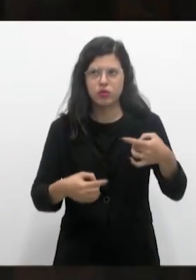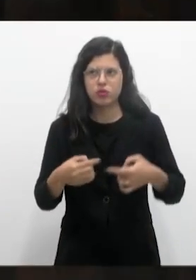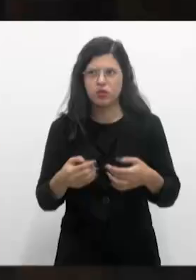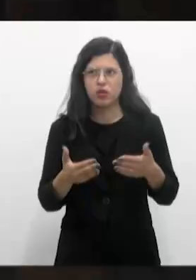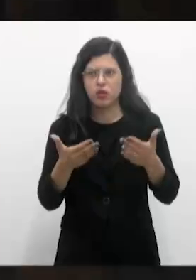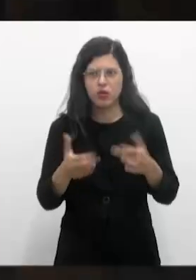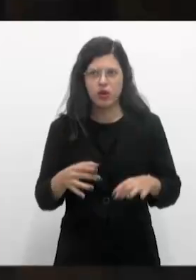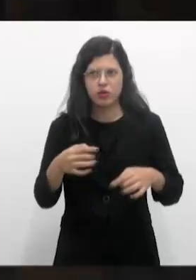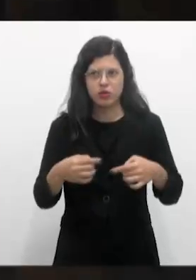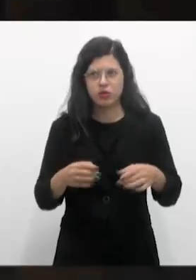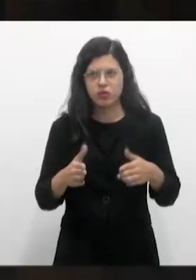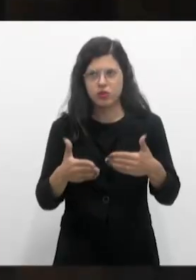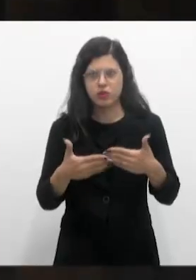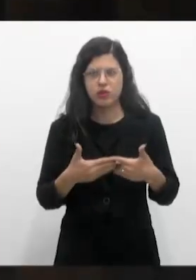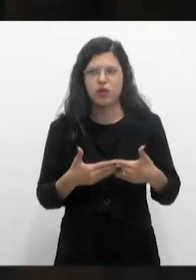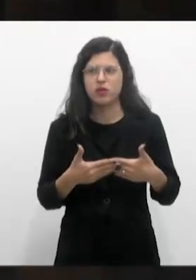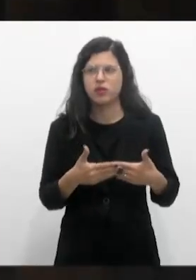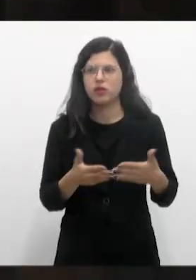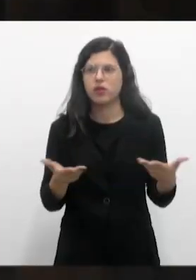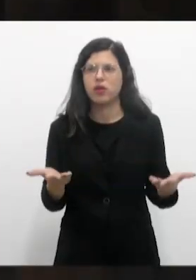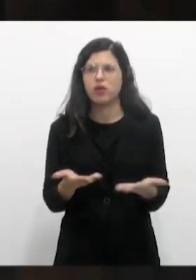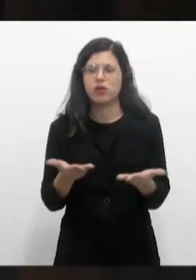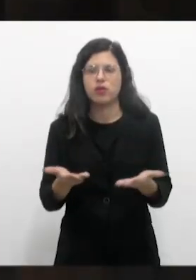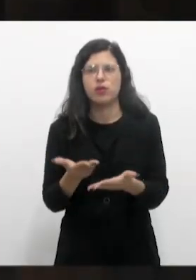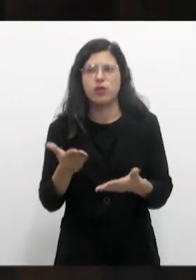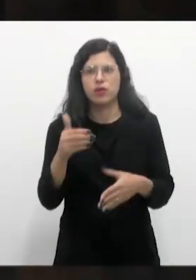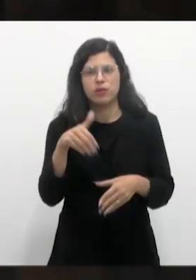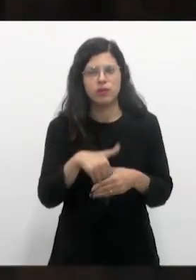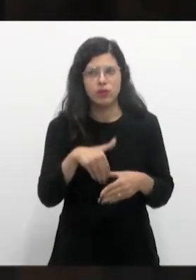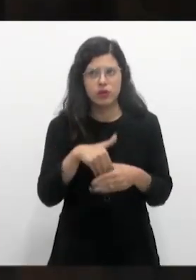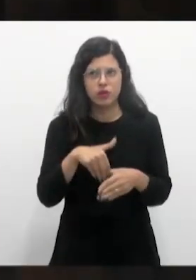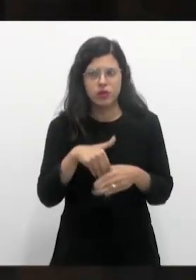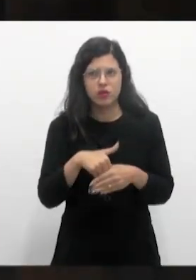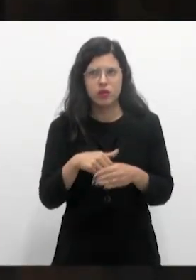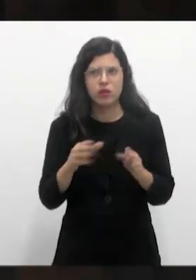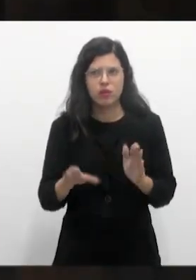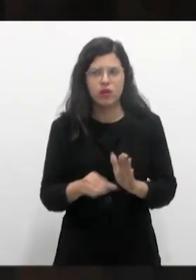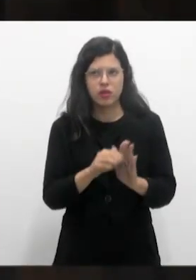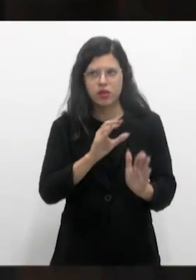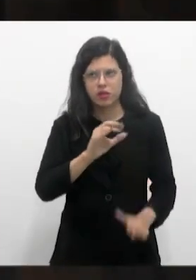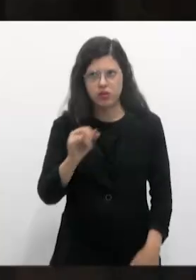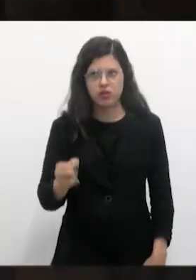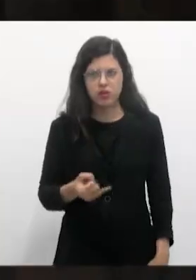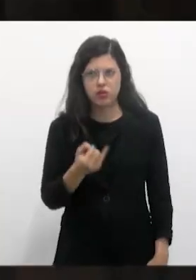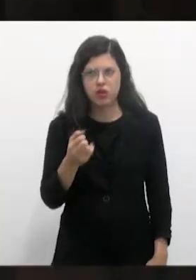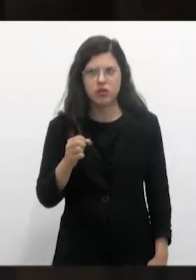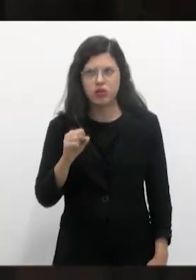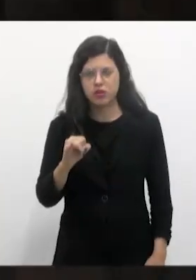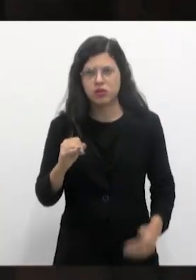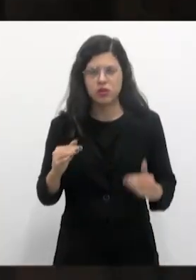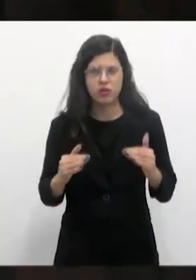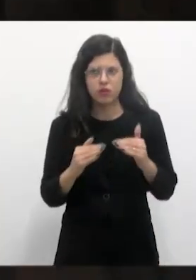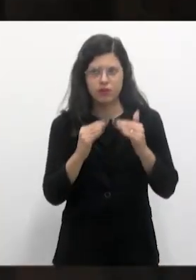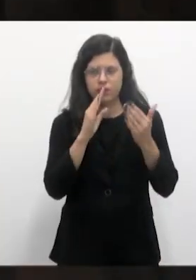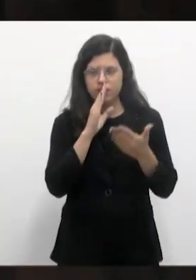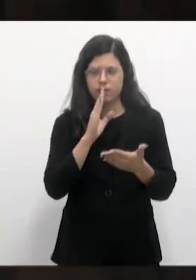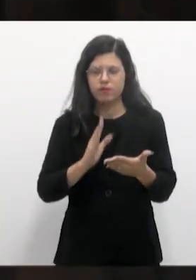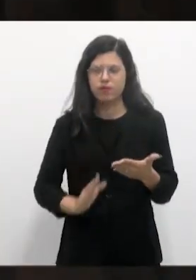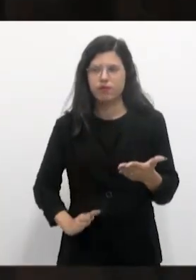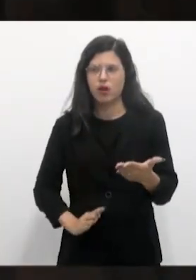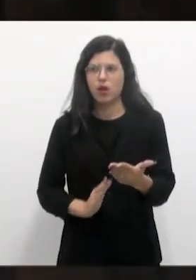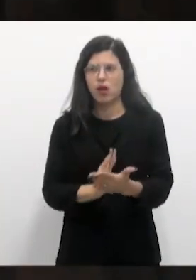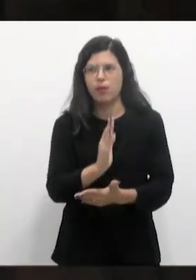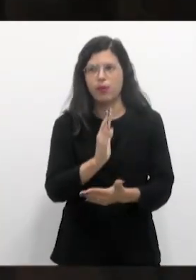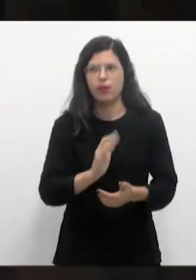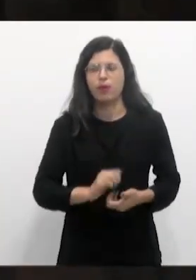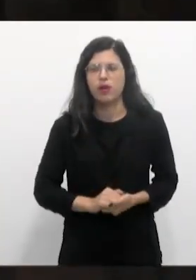não havendo quem queira discutir, é encerrada a discussão. Em votação, as emendas da CCJ. Os senhores que aprovam permaneçam como